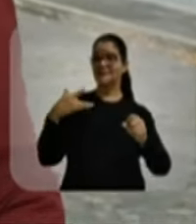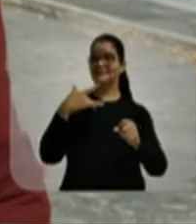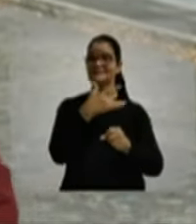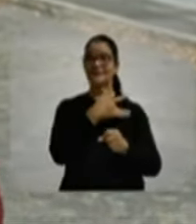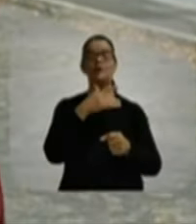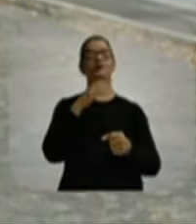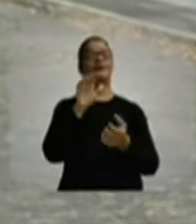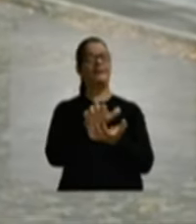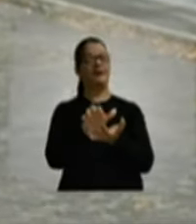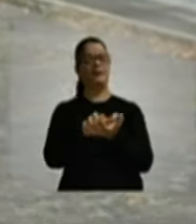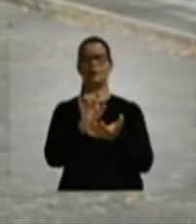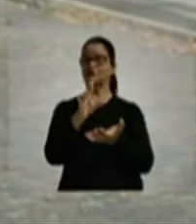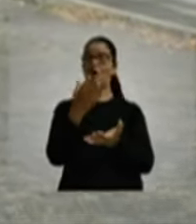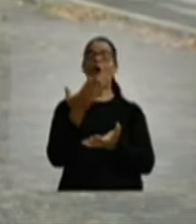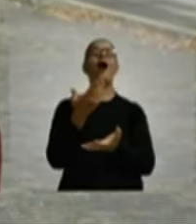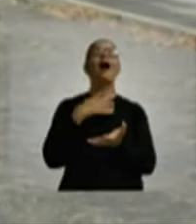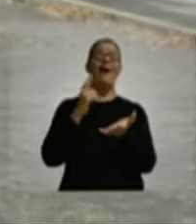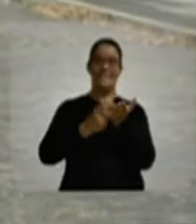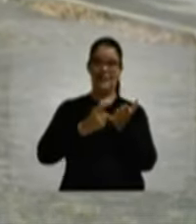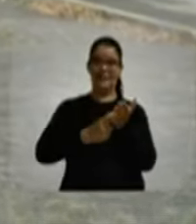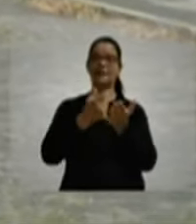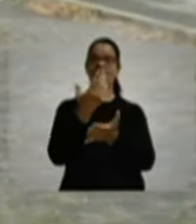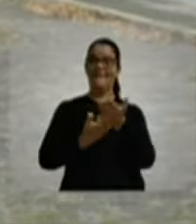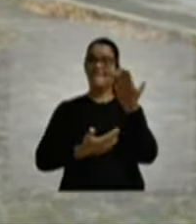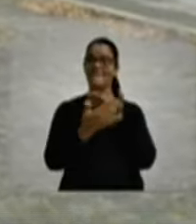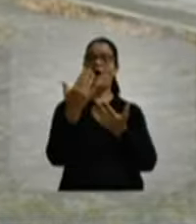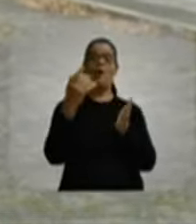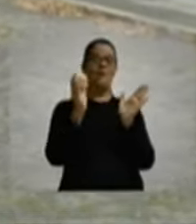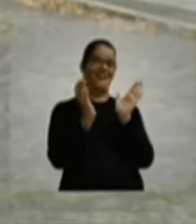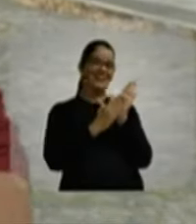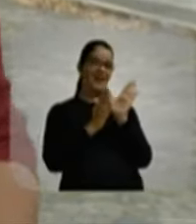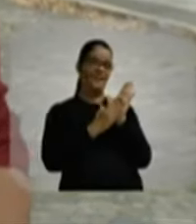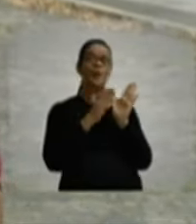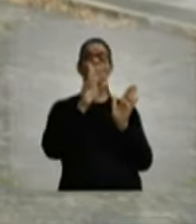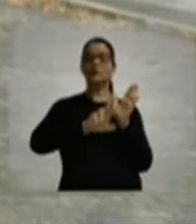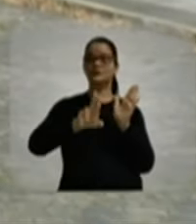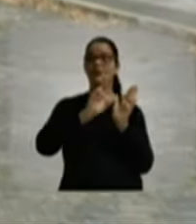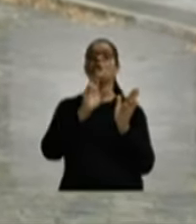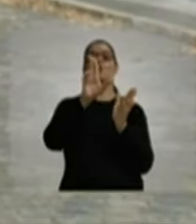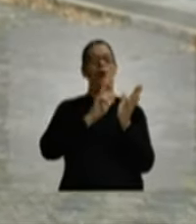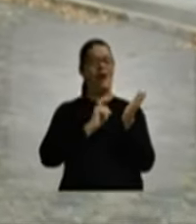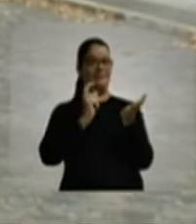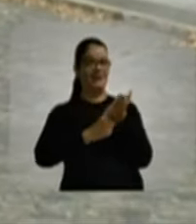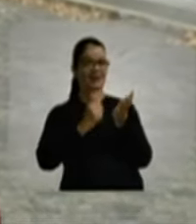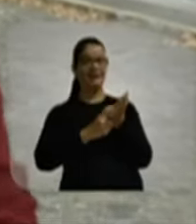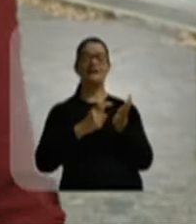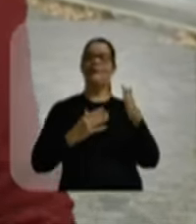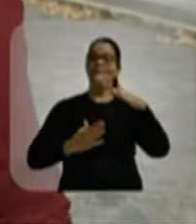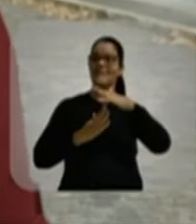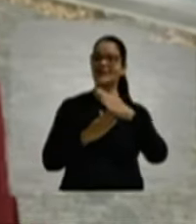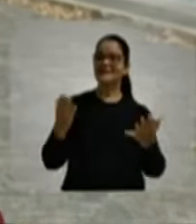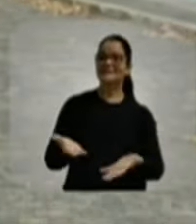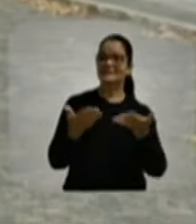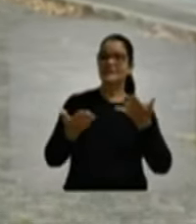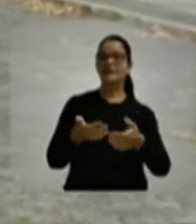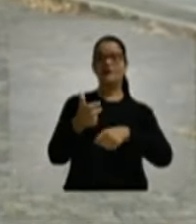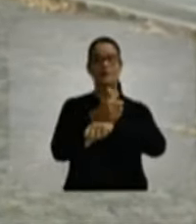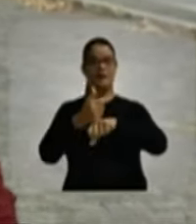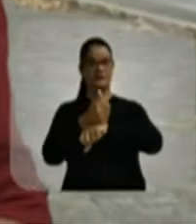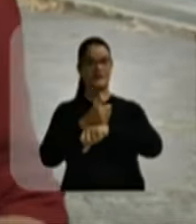e lançar o aplicativo Saúde na Palma da Mão. Usando a tecnologia, com metas e incentivo de produtividade aos